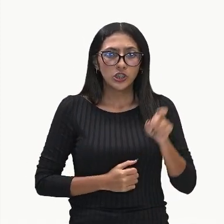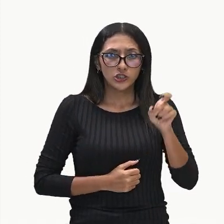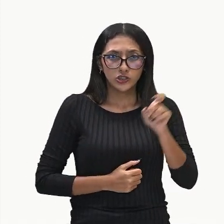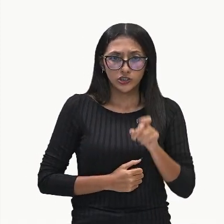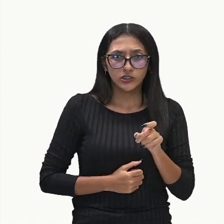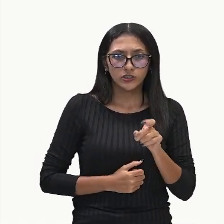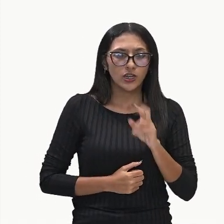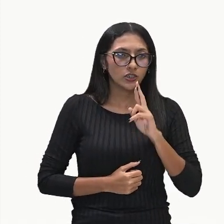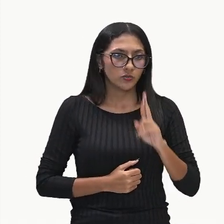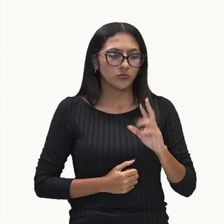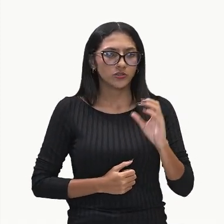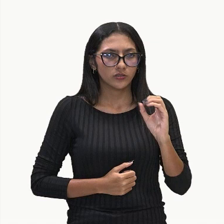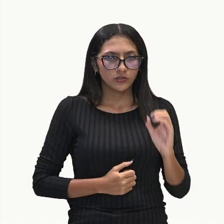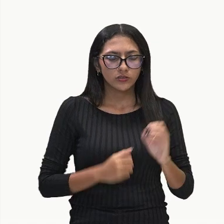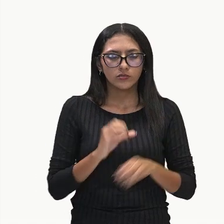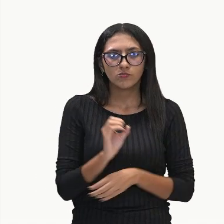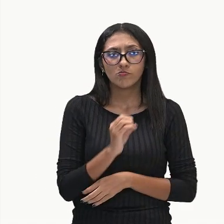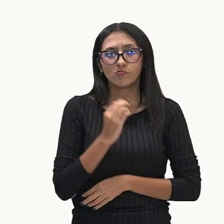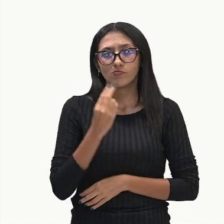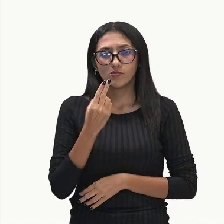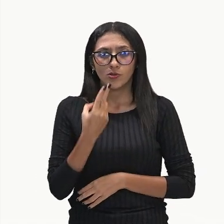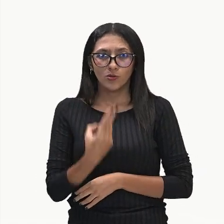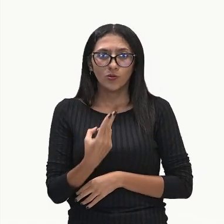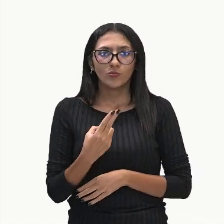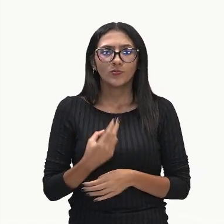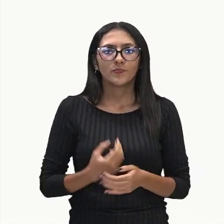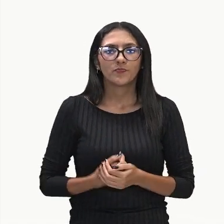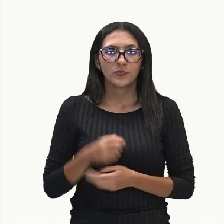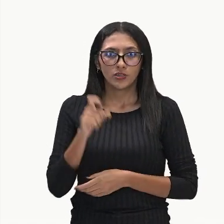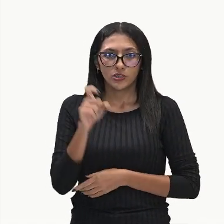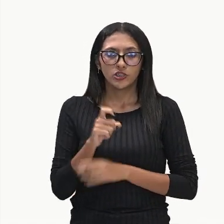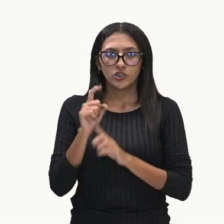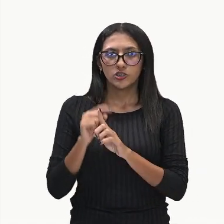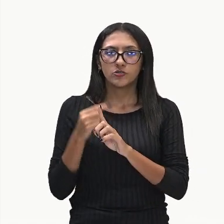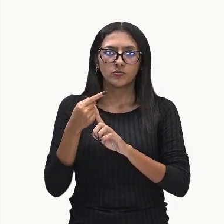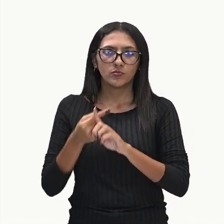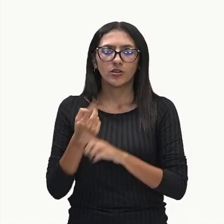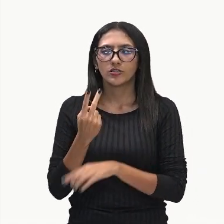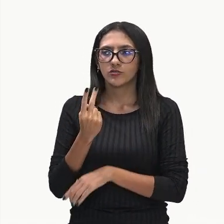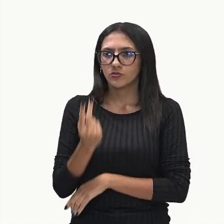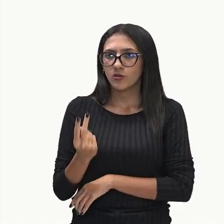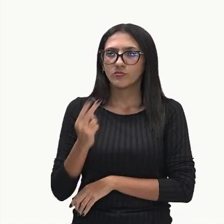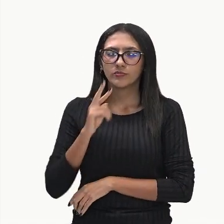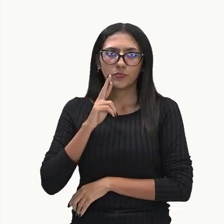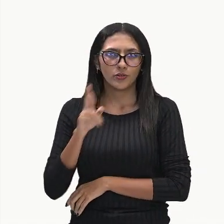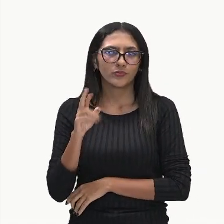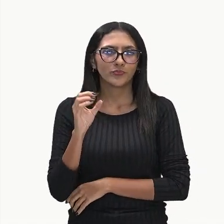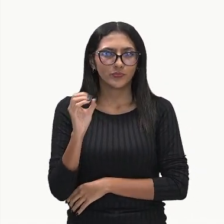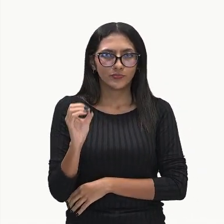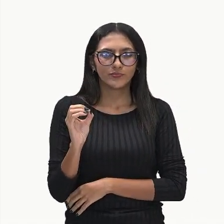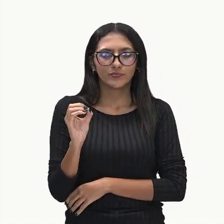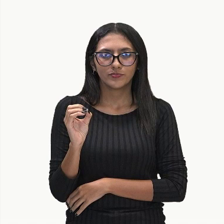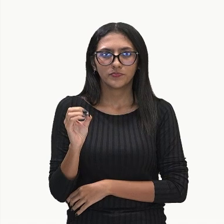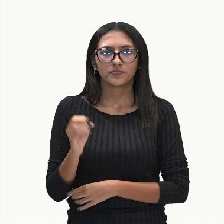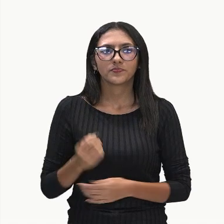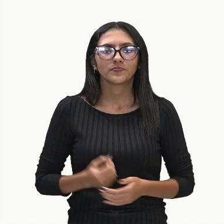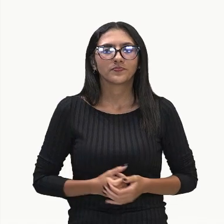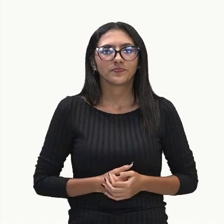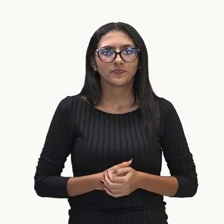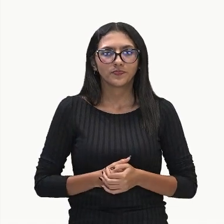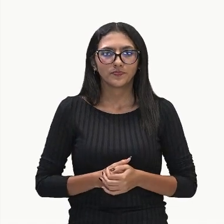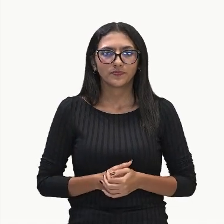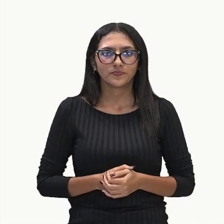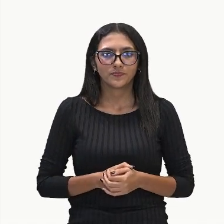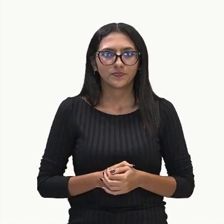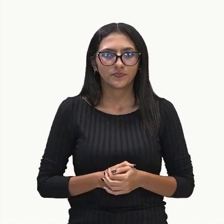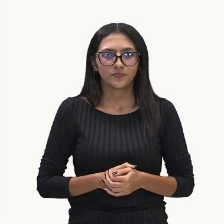é 0, não é? Ou x mais 2 é igual a 0. Nessa primeira